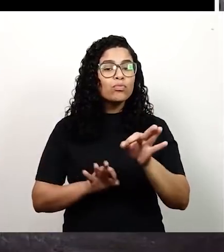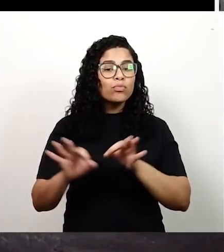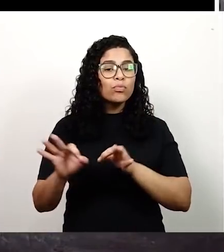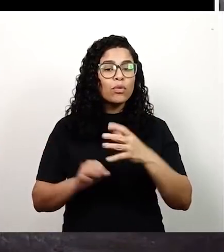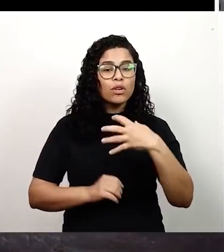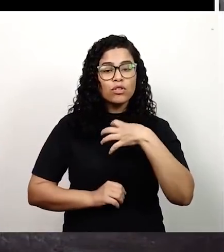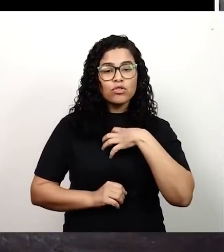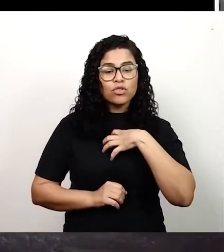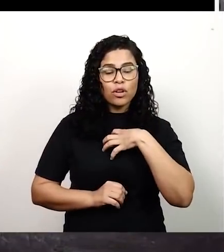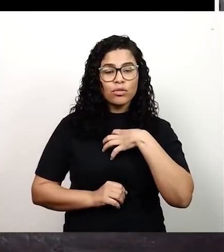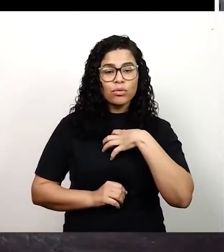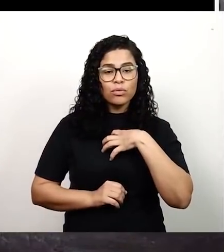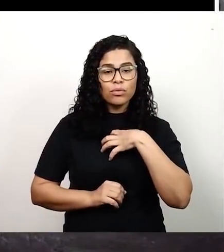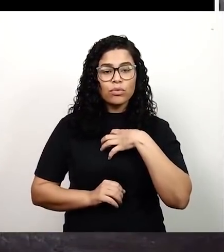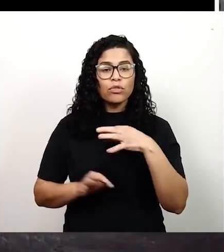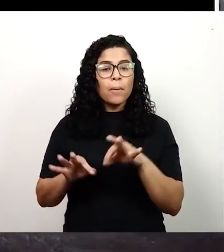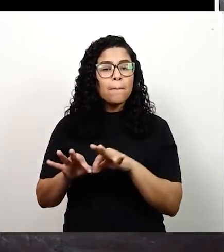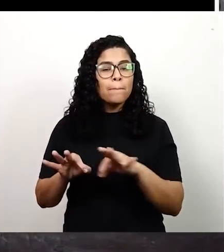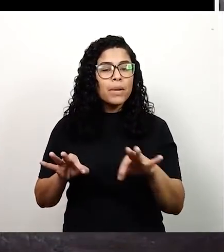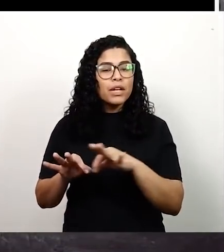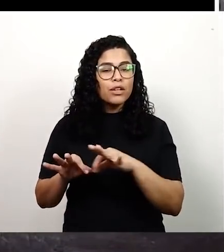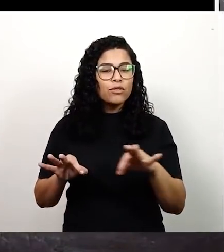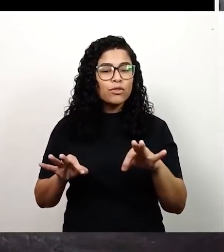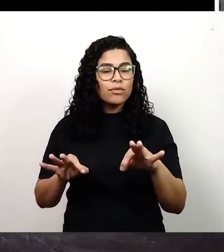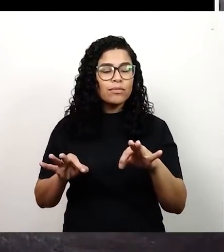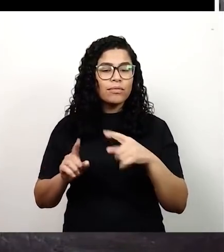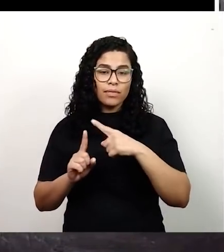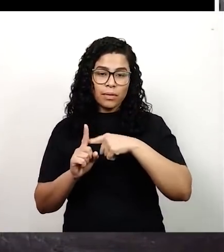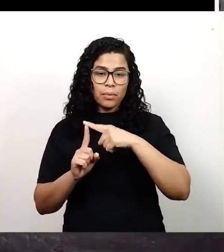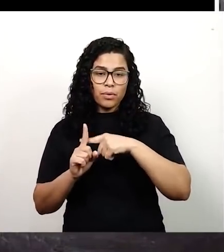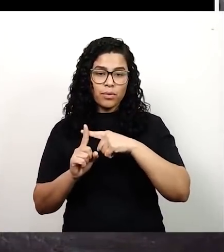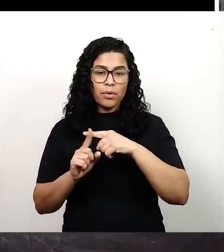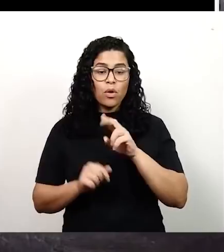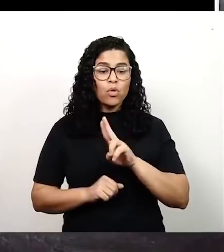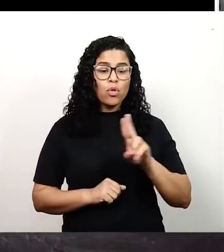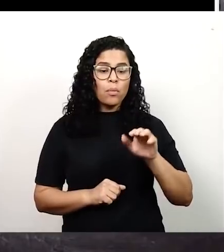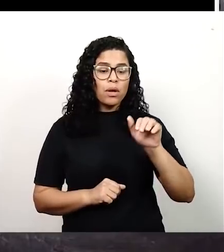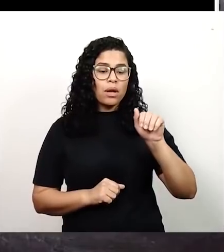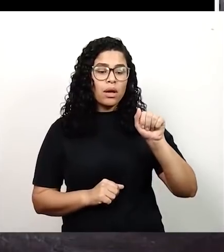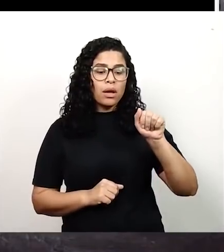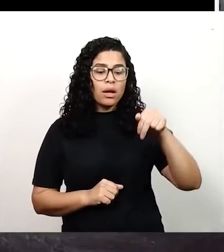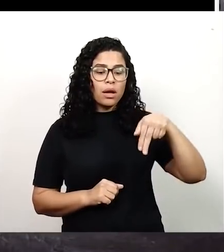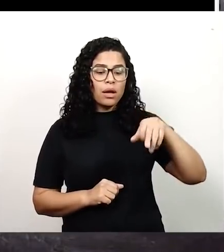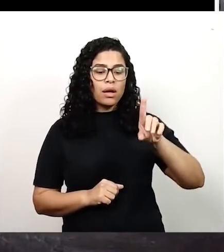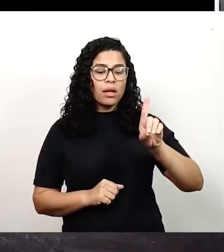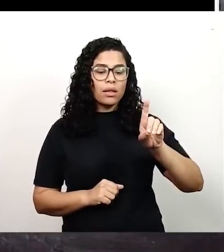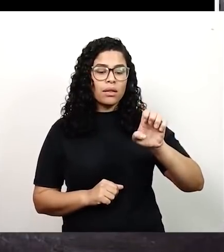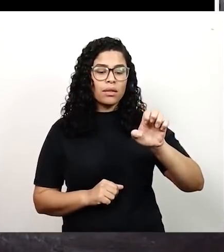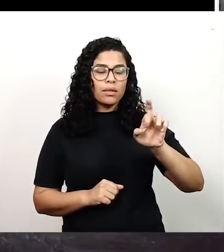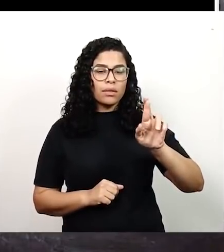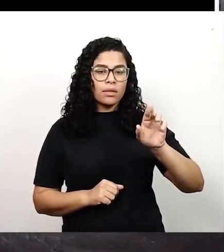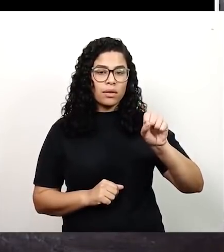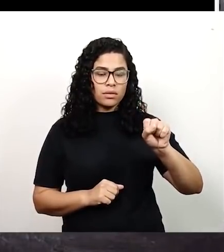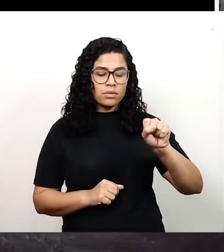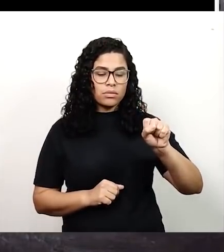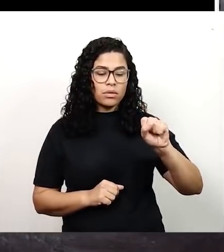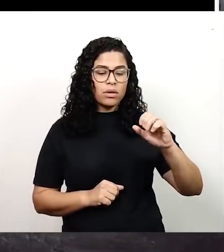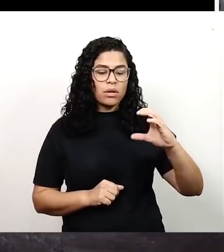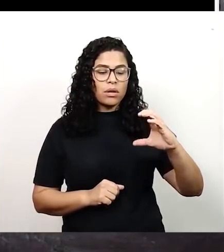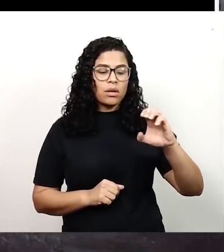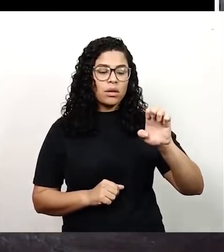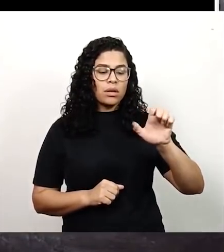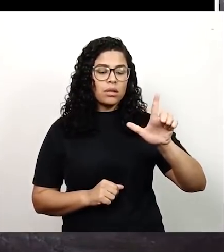temperaturas. Isso se chama escala. O nome dele é Anders Celsius. Essa escala que